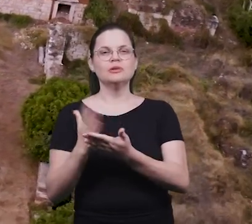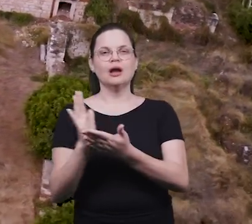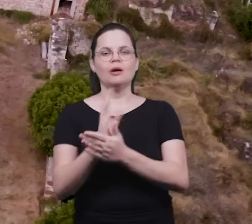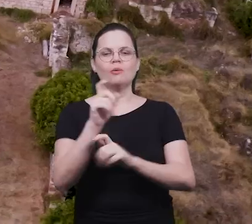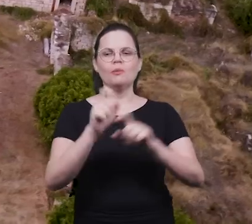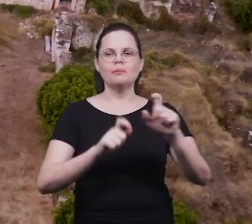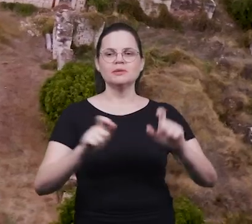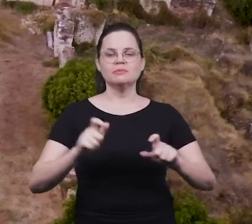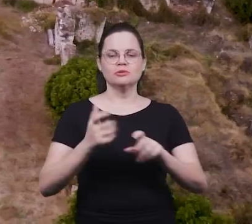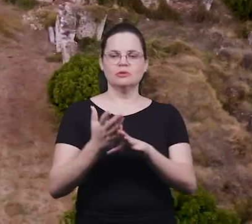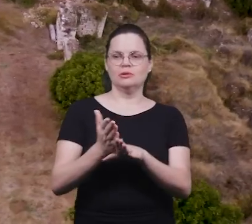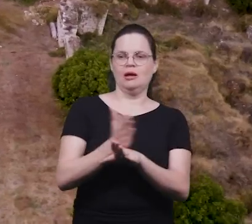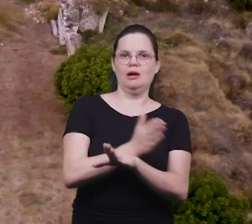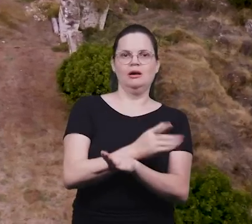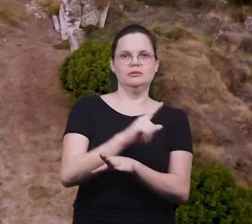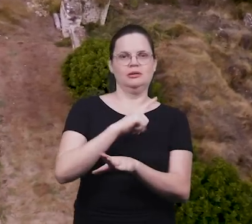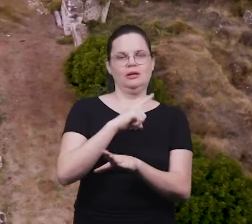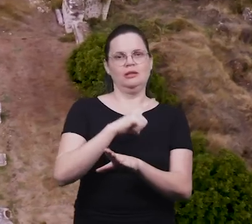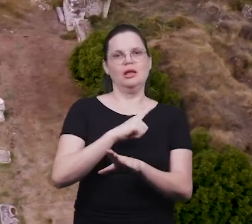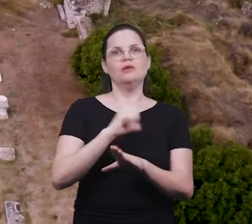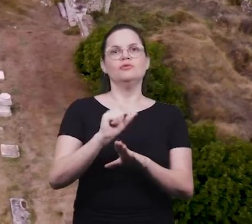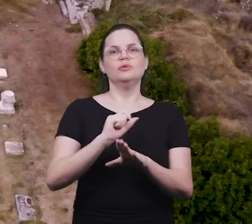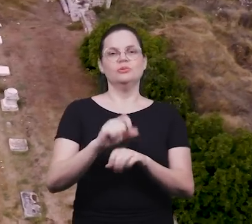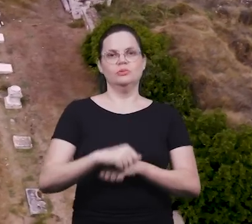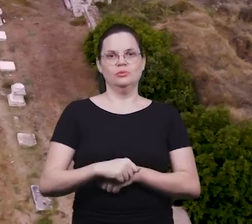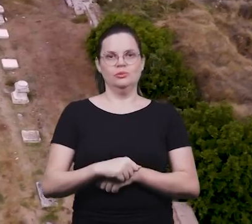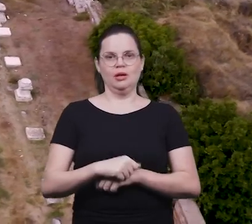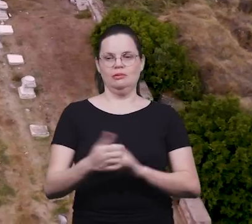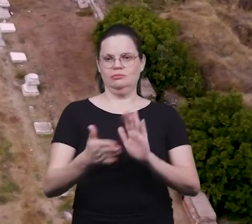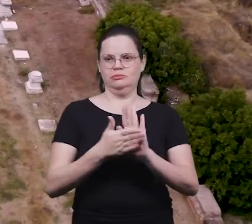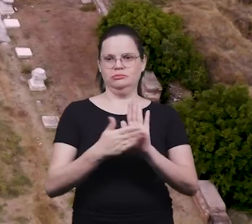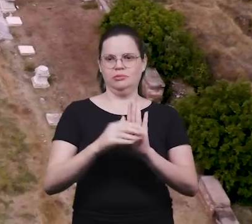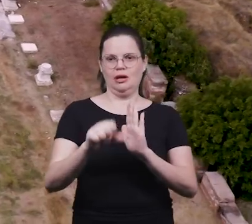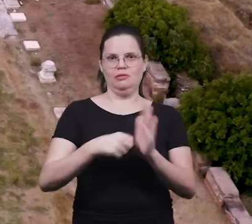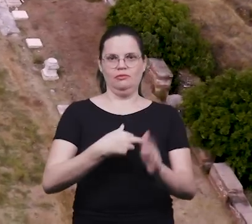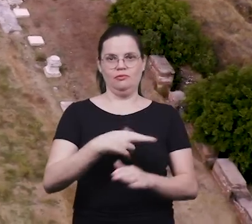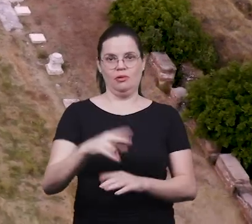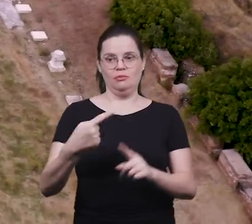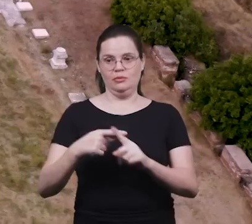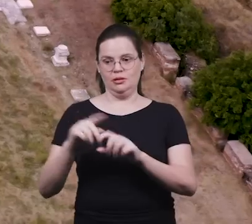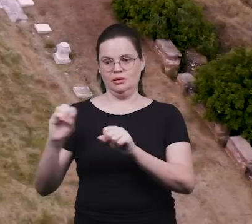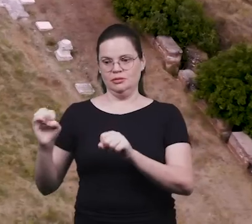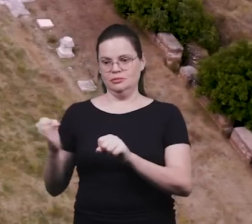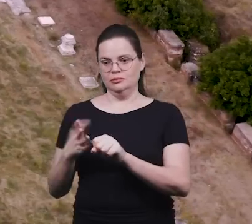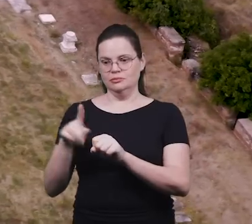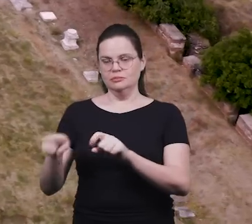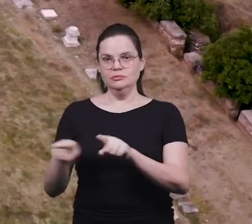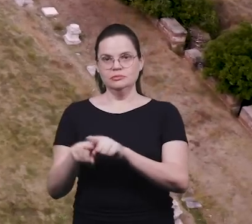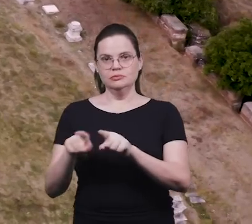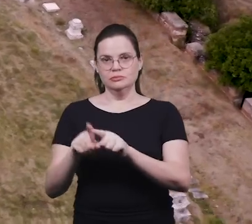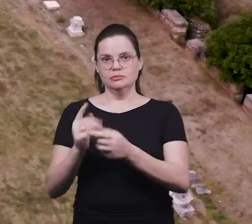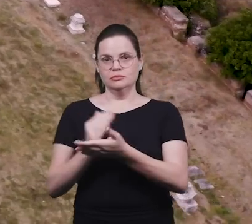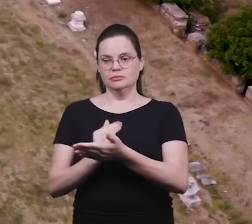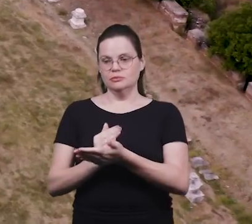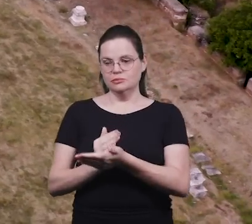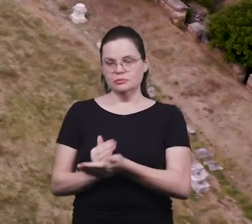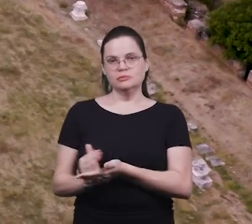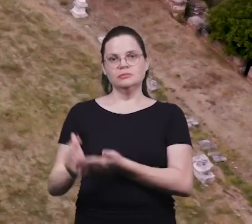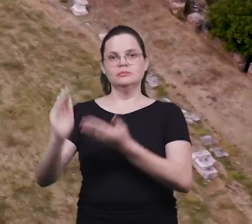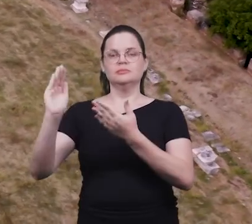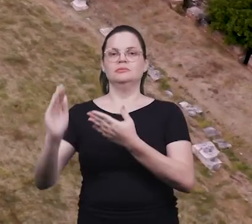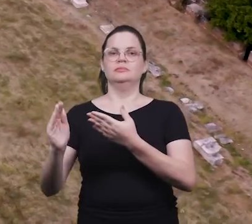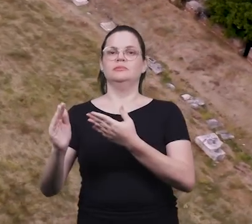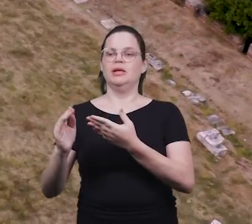grande avivamento. Sardes é parte do grande avivamento, porque é a reoperação dos 7 Espíritos de Deus.